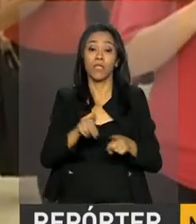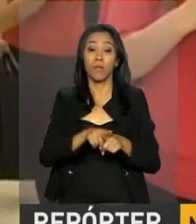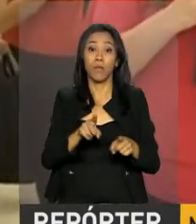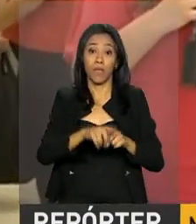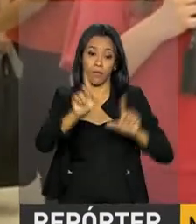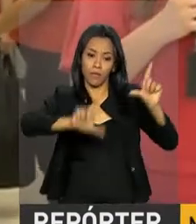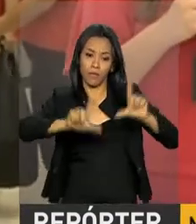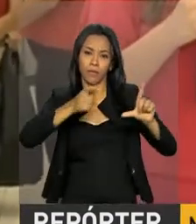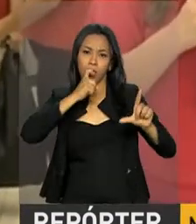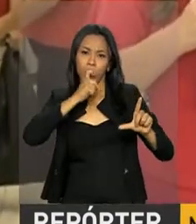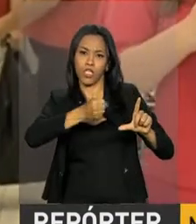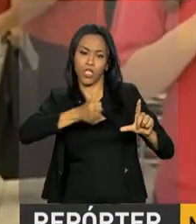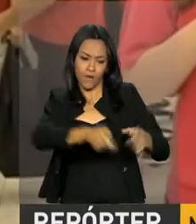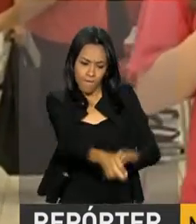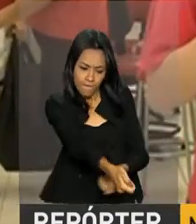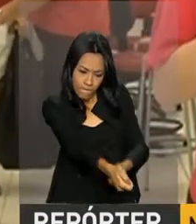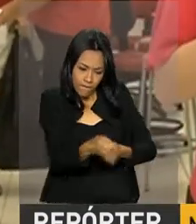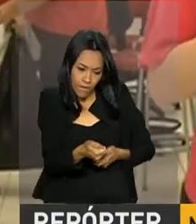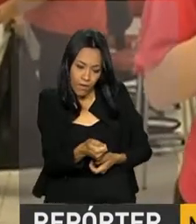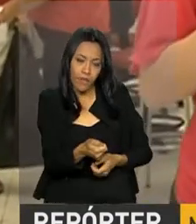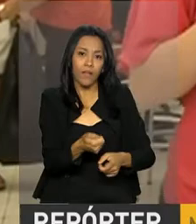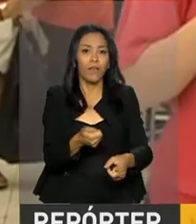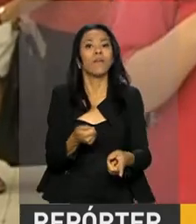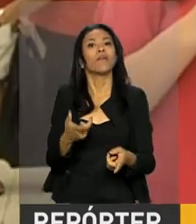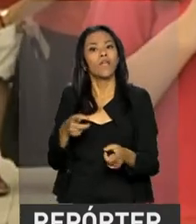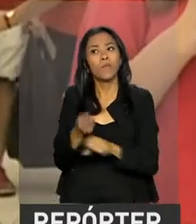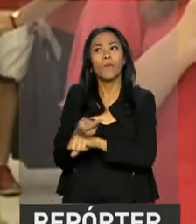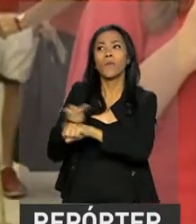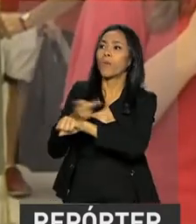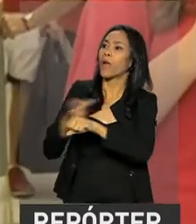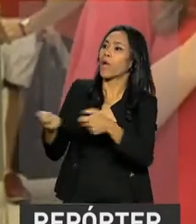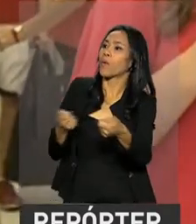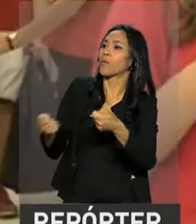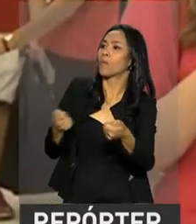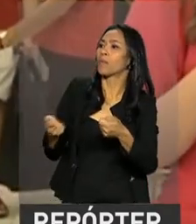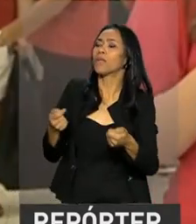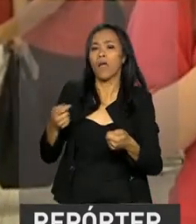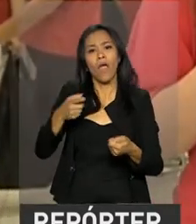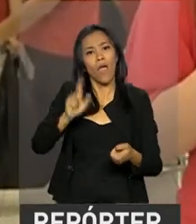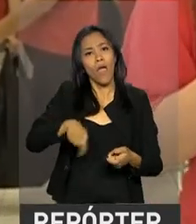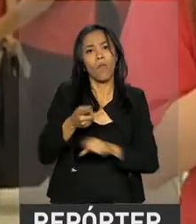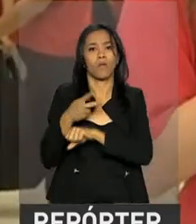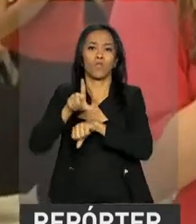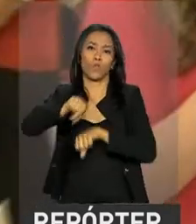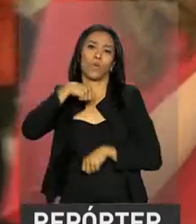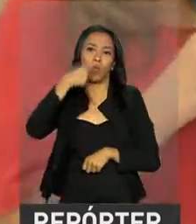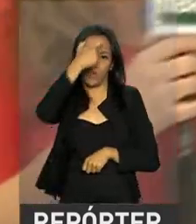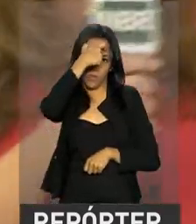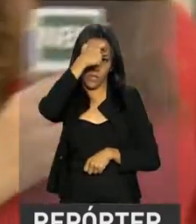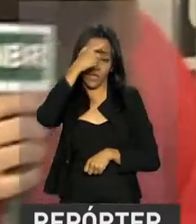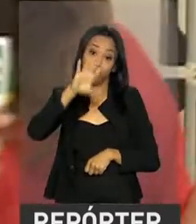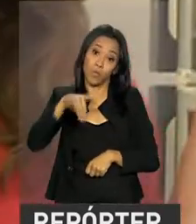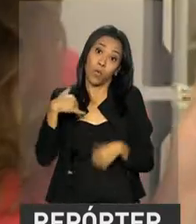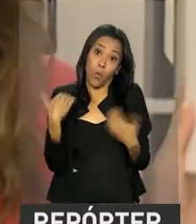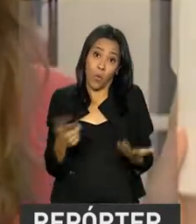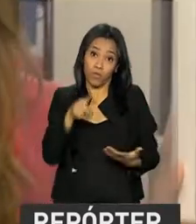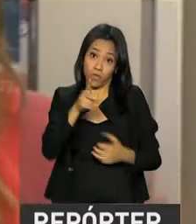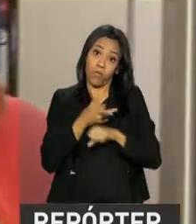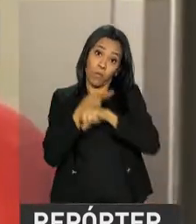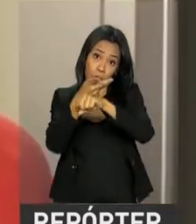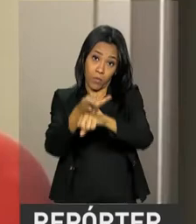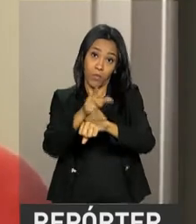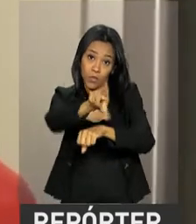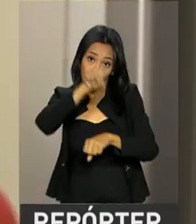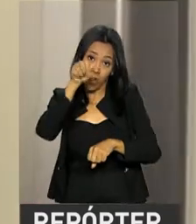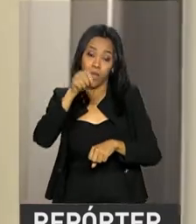optar por produtos mais econômicos também fez parte de uma escolha mais consciente por isso na hora de escolher um eletrodoméstico é